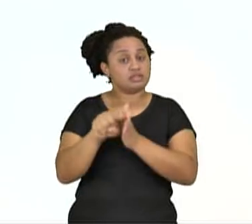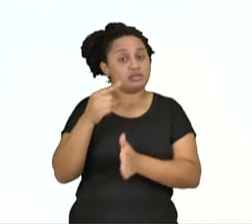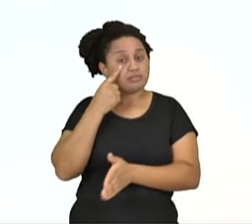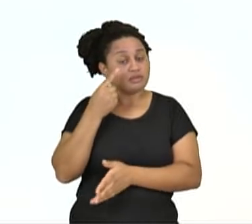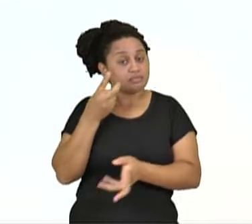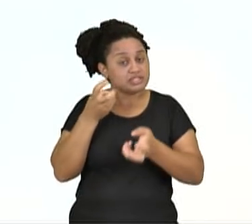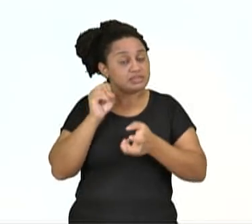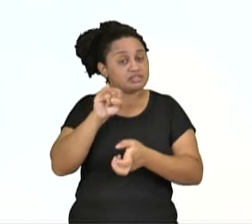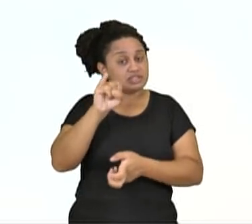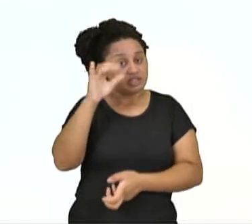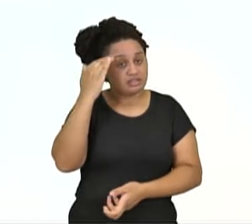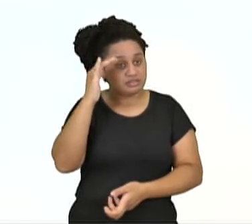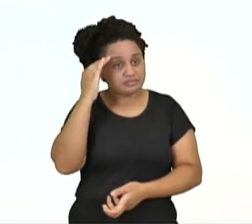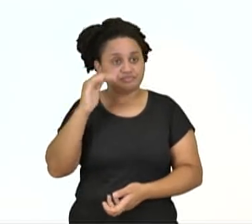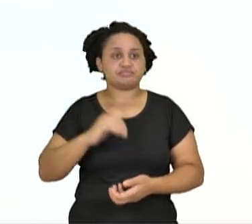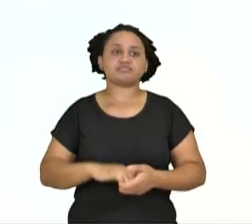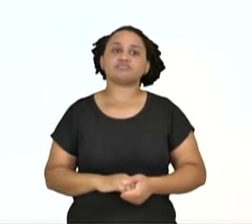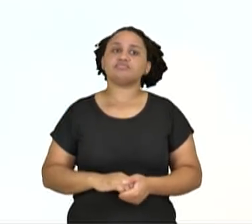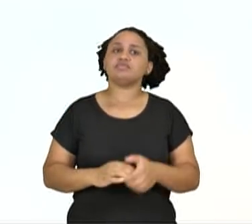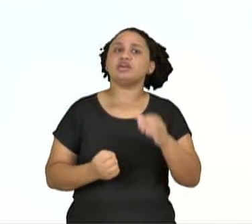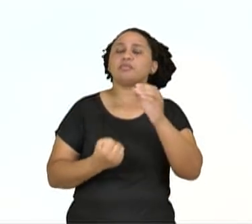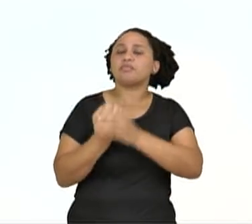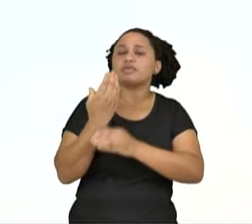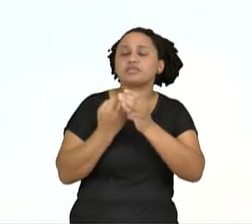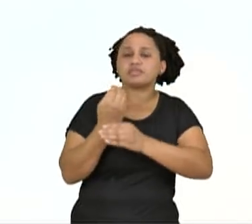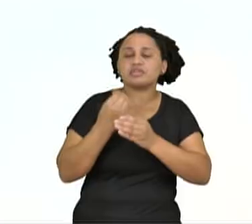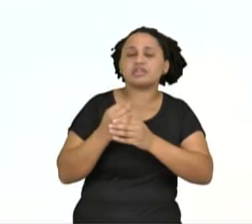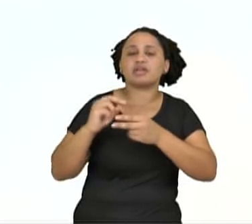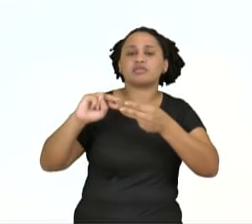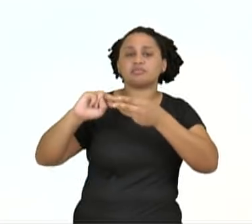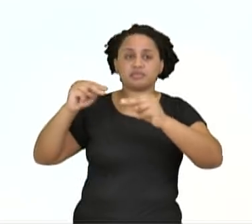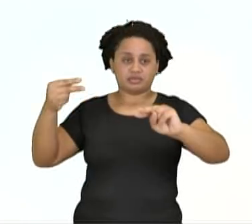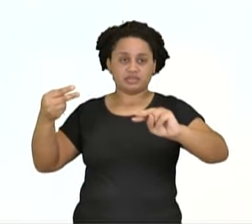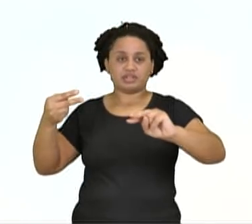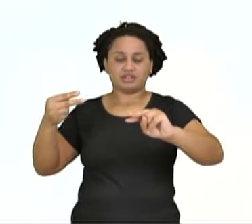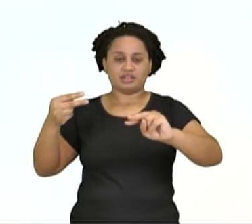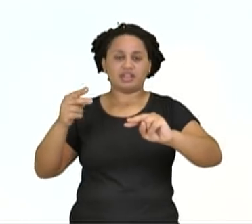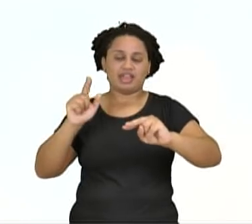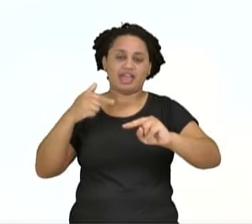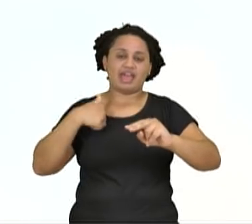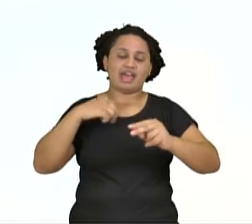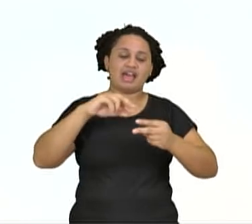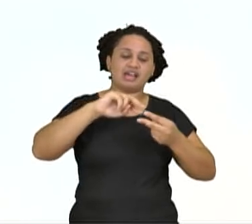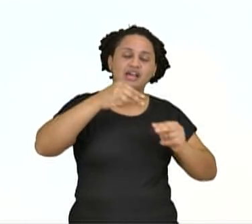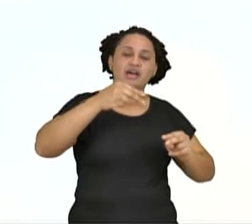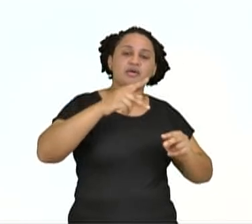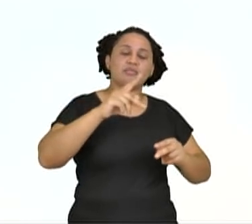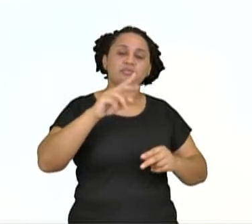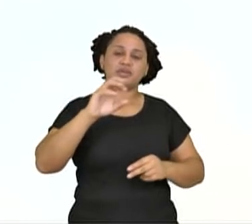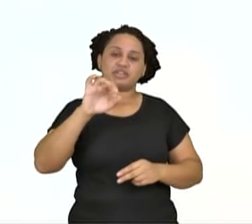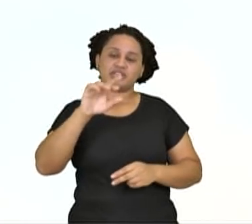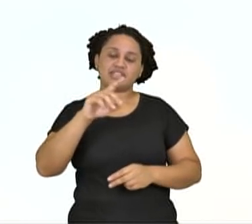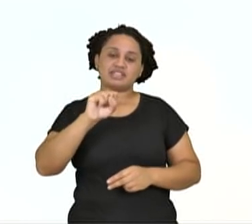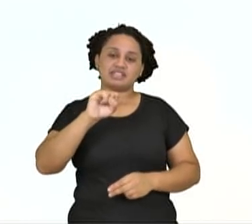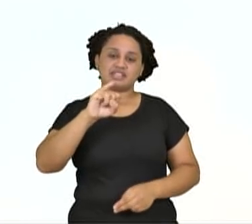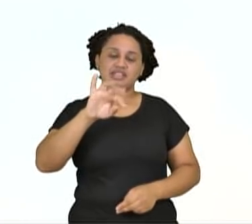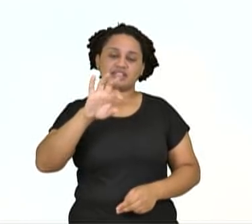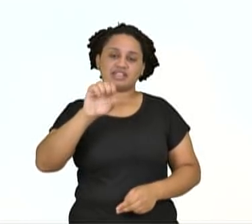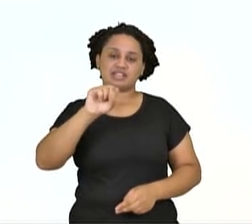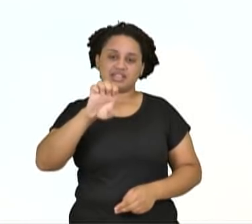parte aí direitinho. A produção de proteínas, processo chamado de síntese proteica, é dividido em 2 fases